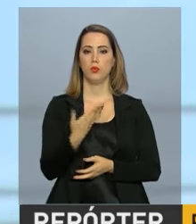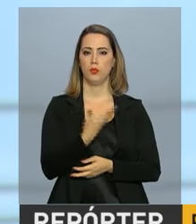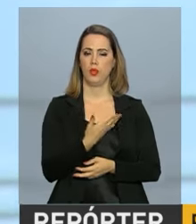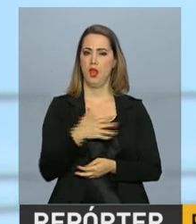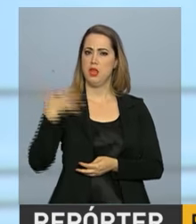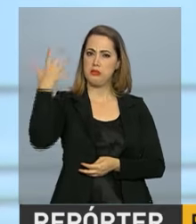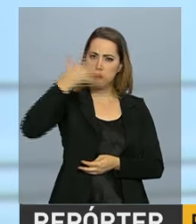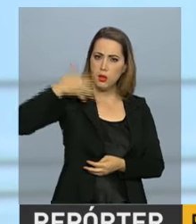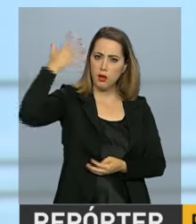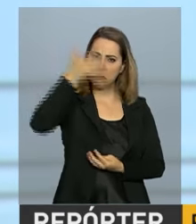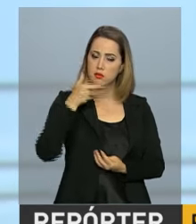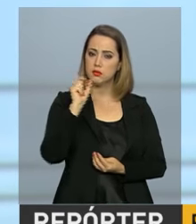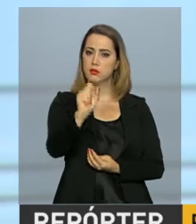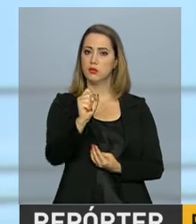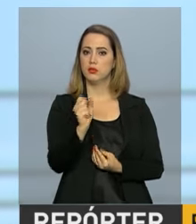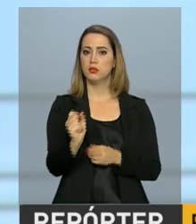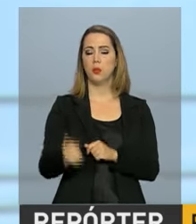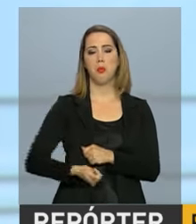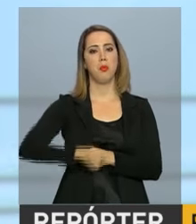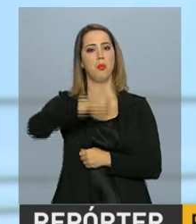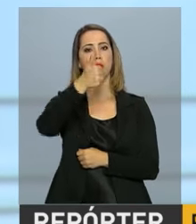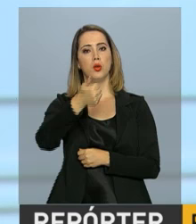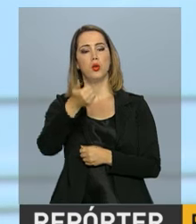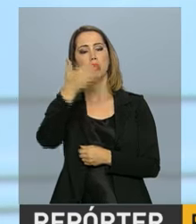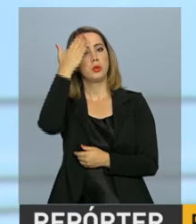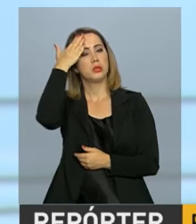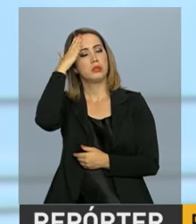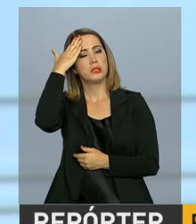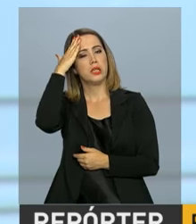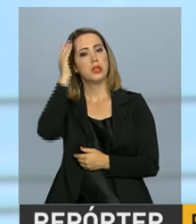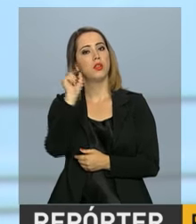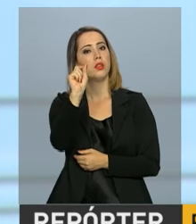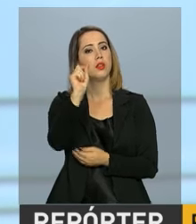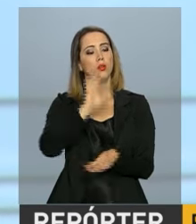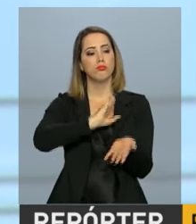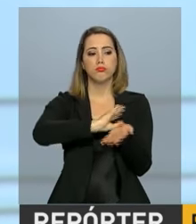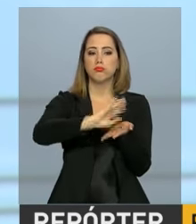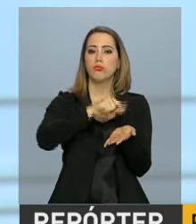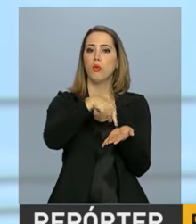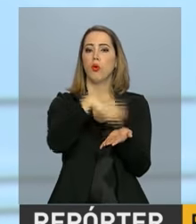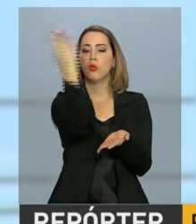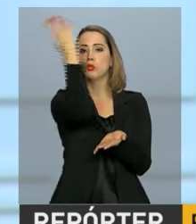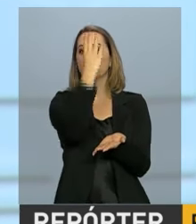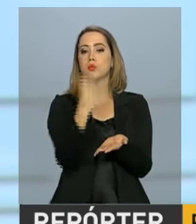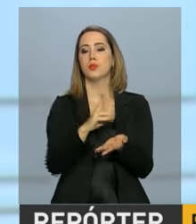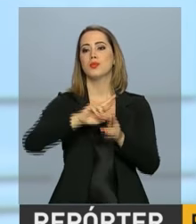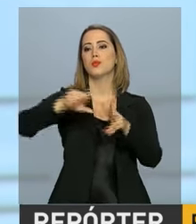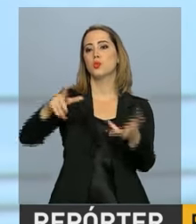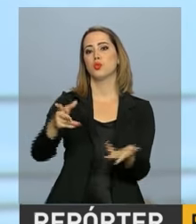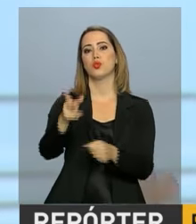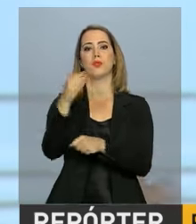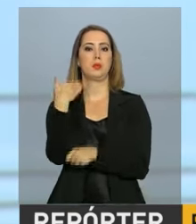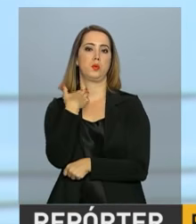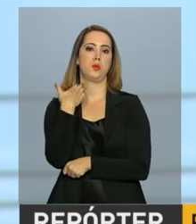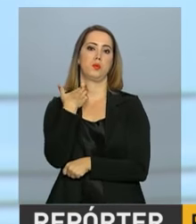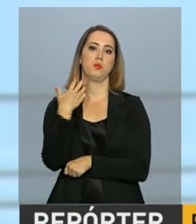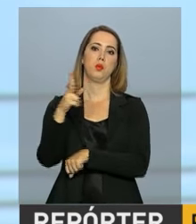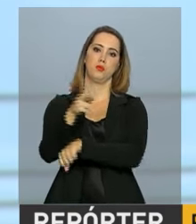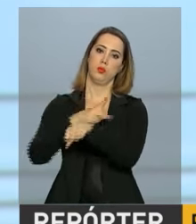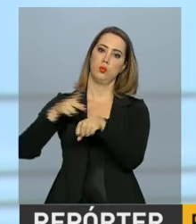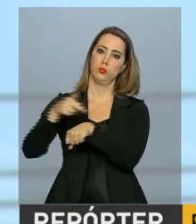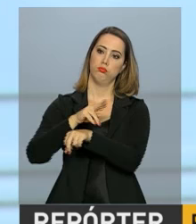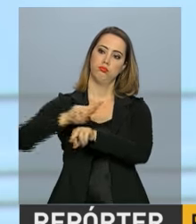conhecimento dos recursos financeiros que são colocados à disposição do Brasil para uma série de agências internacionais. São bancos